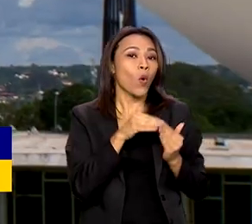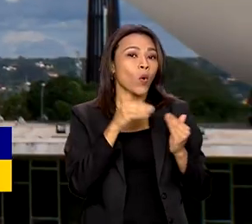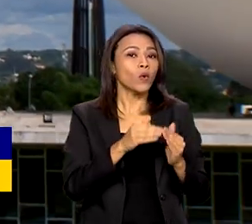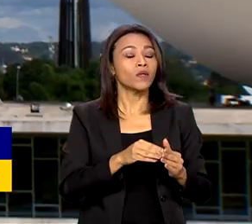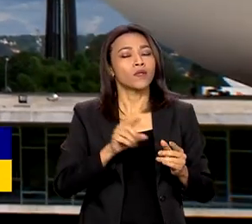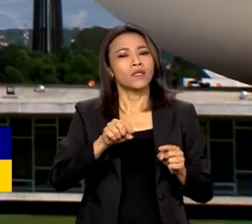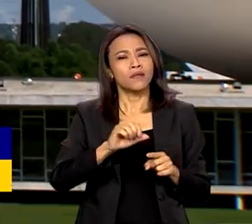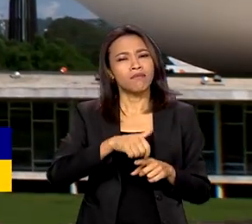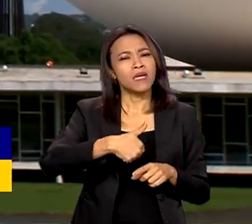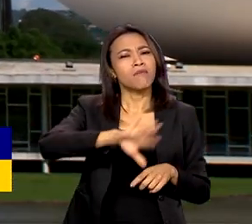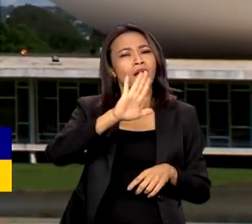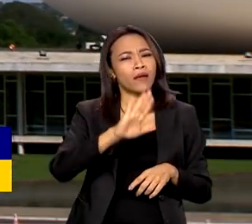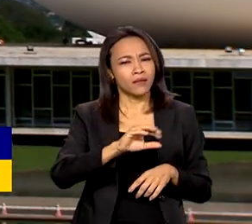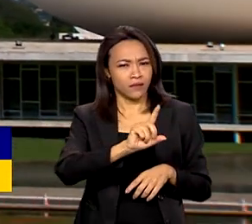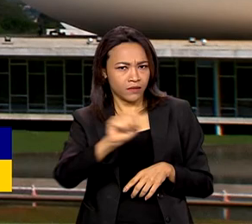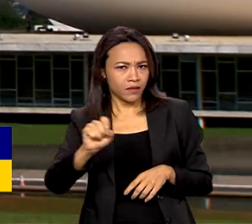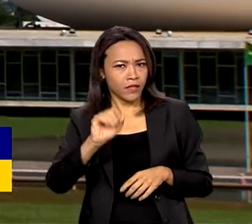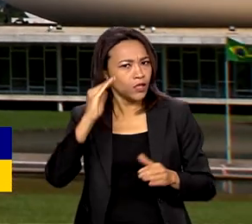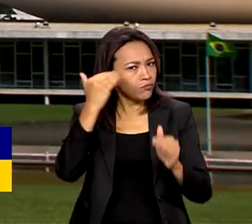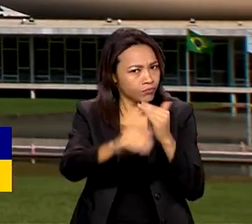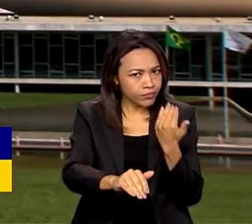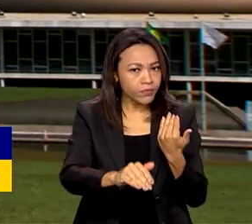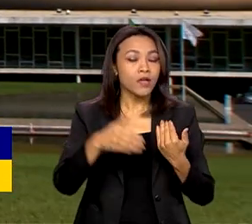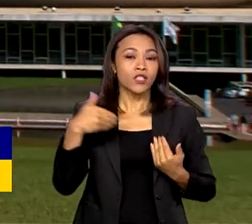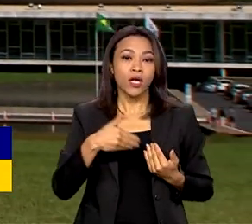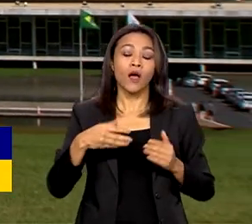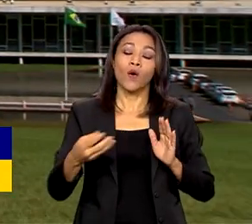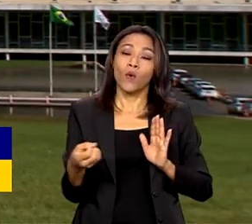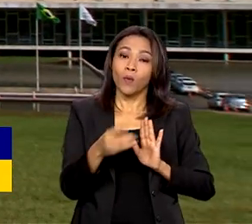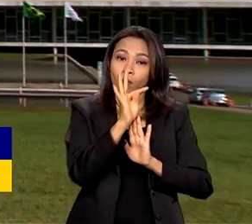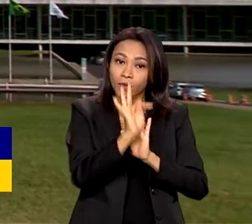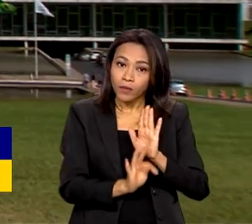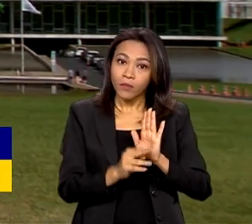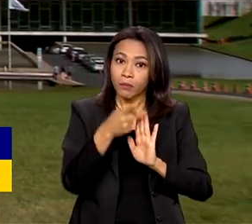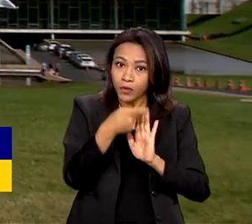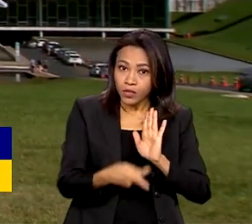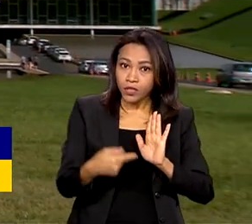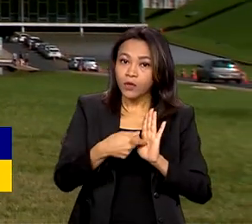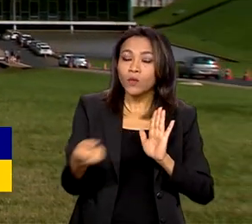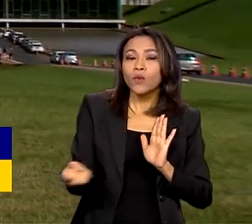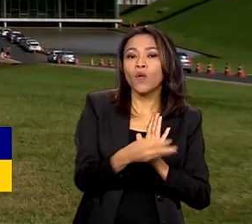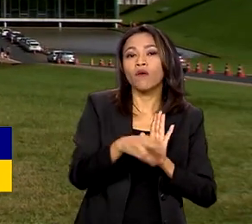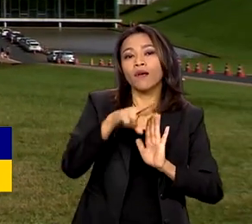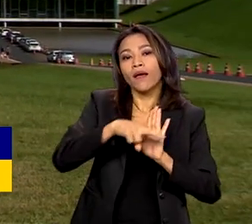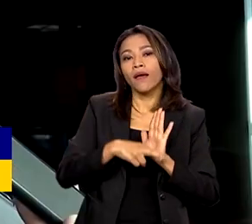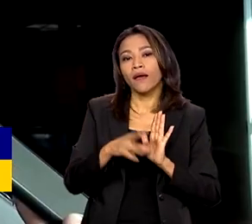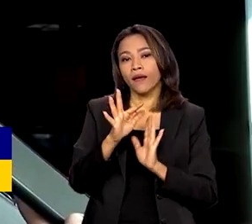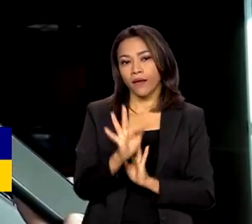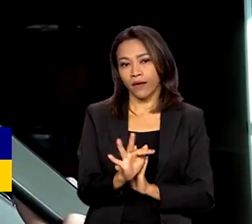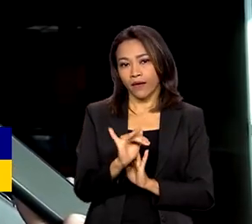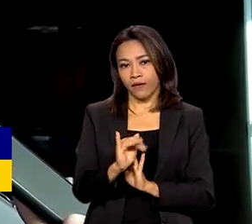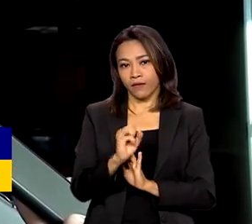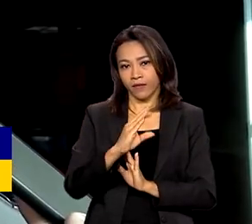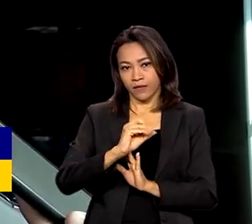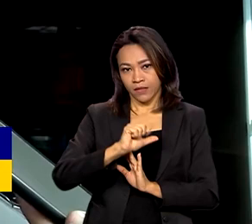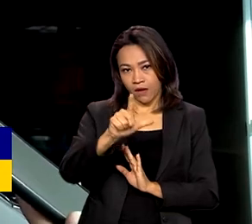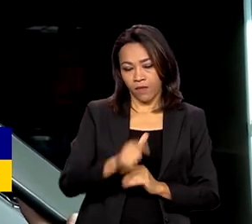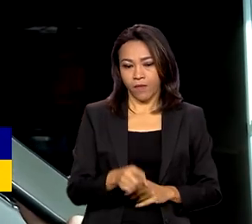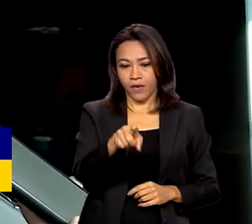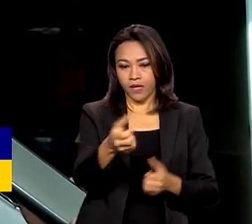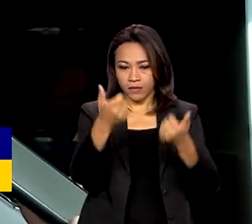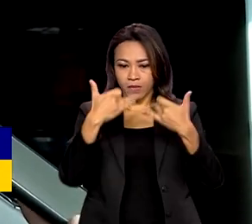foi aprovado o projeto de lei que estabelece o novo regime fiscal sustentável. Os parâmetros que